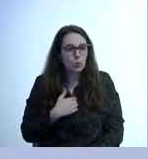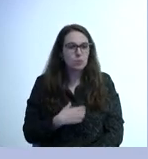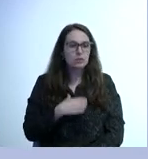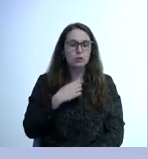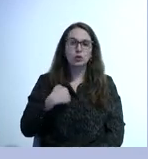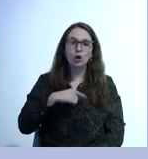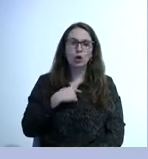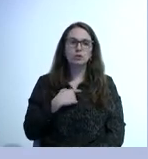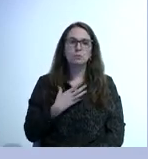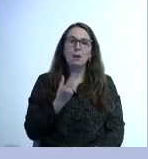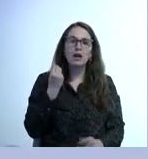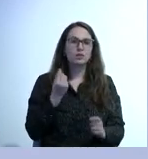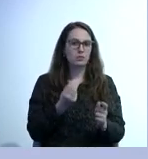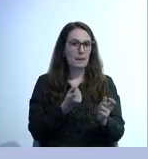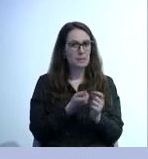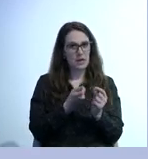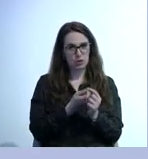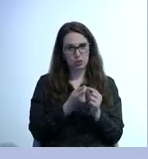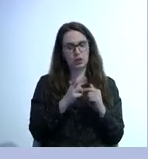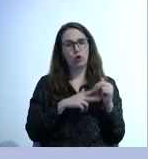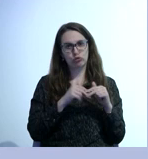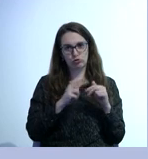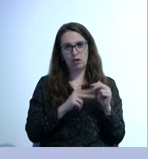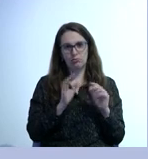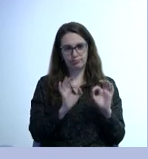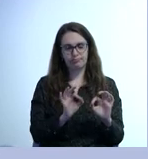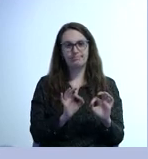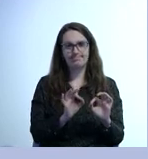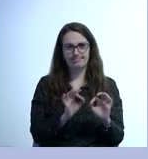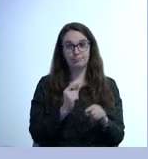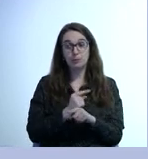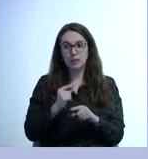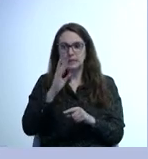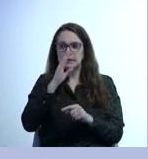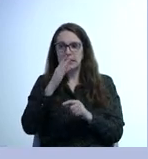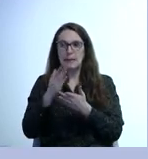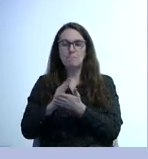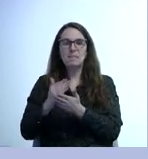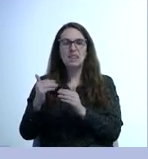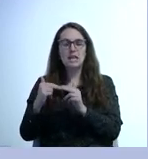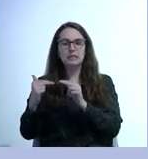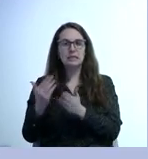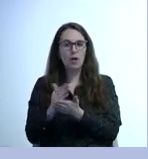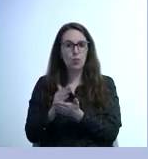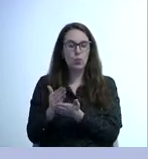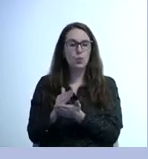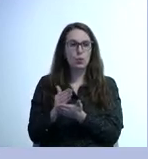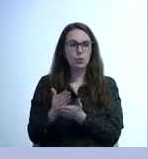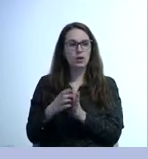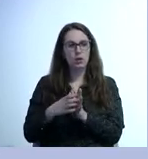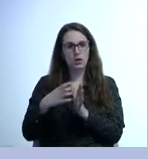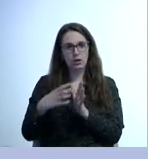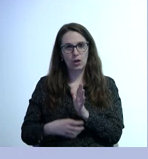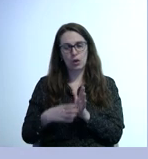estamos mais perto da construção. E, na verdade, este processo de mediação é muito mais